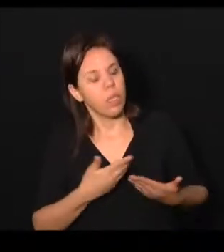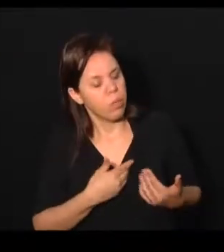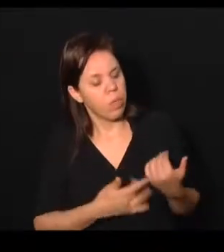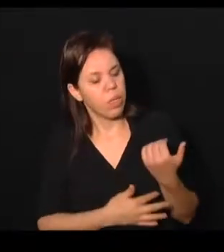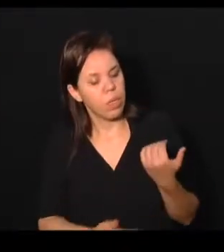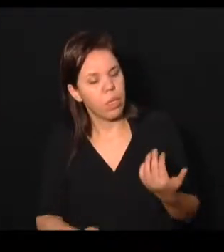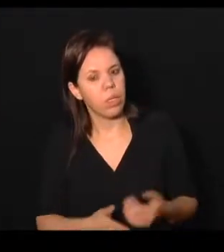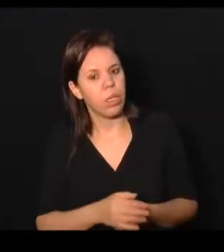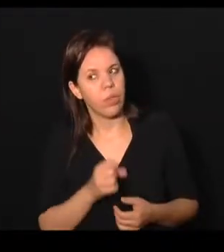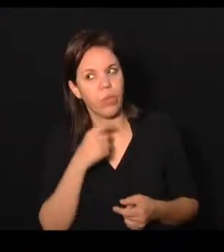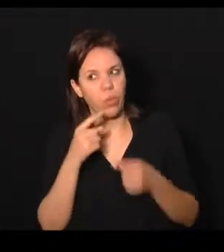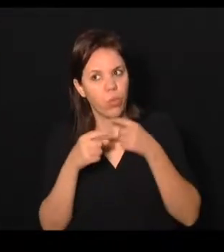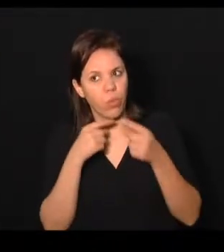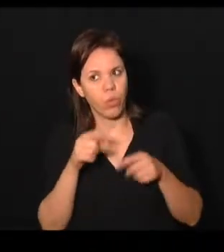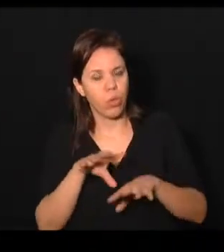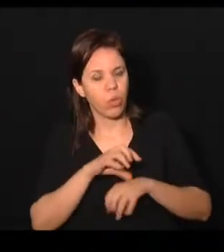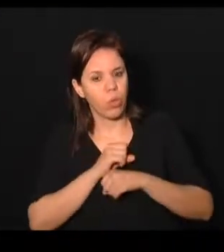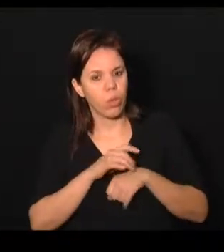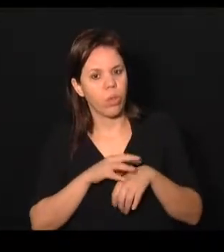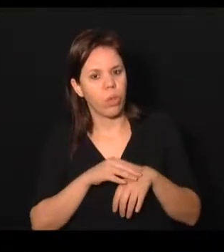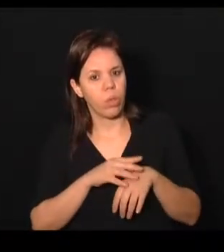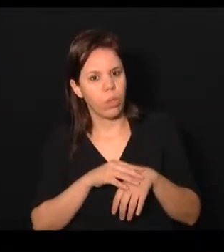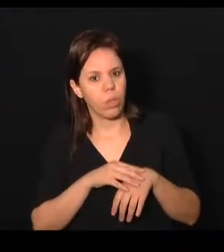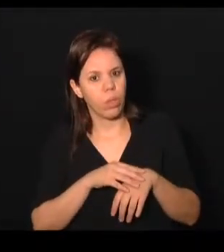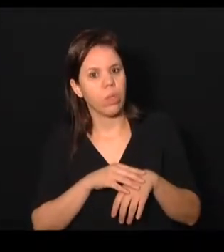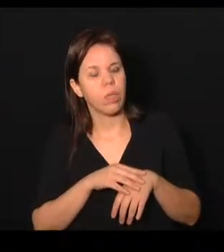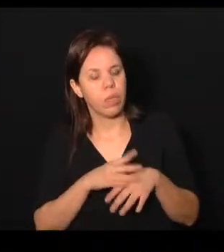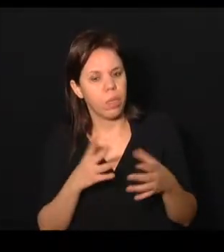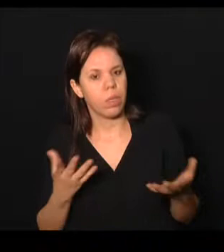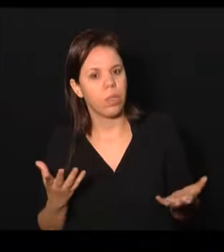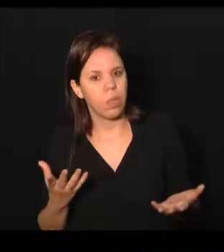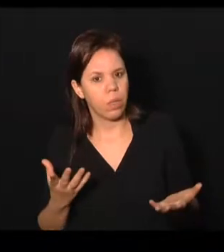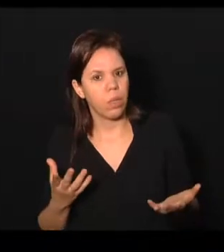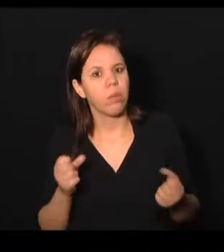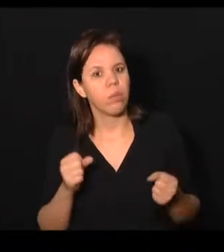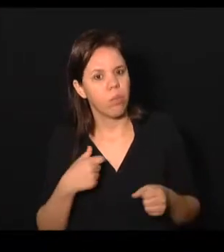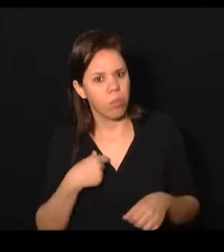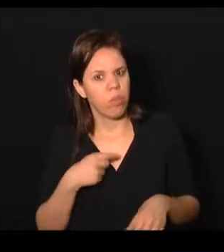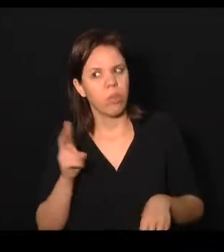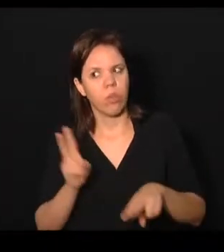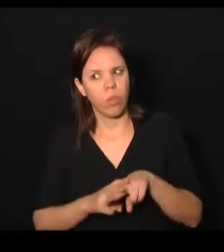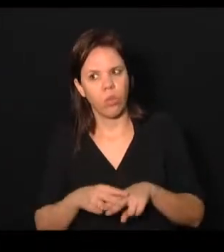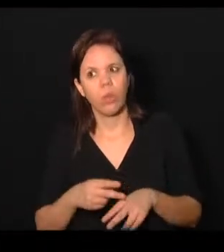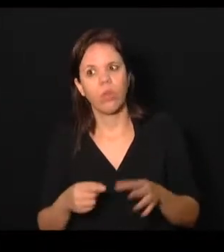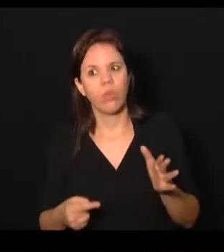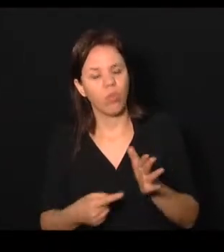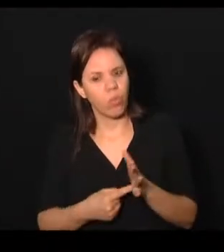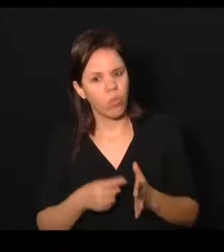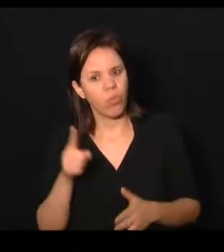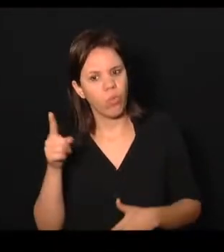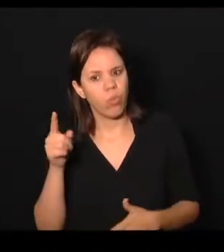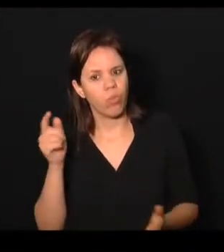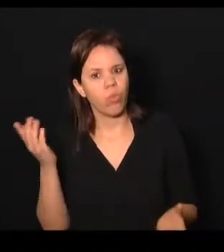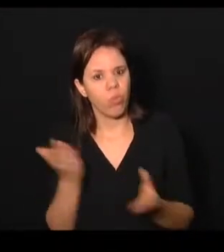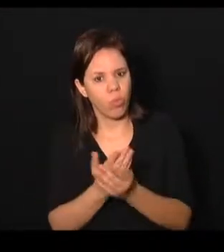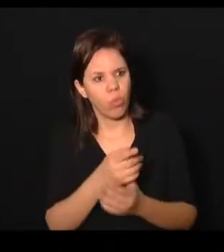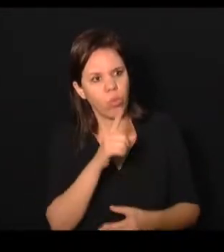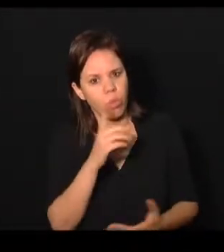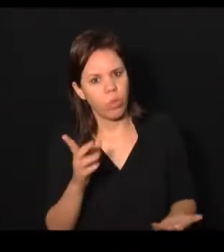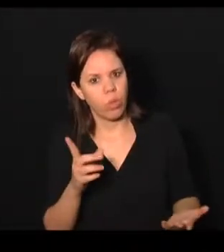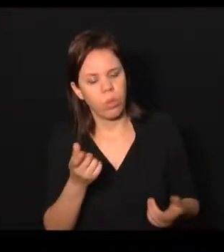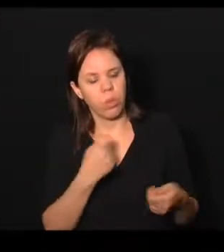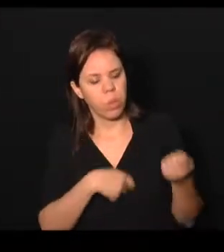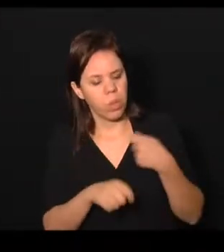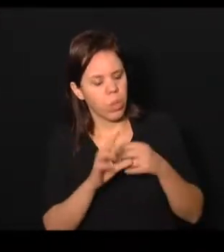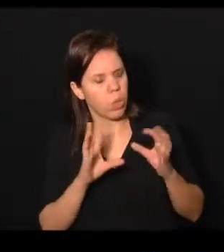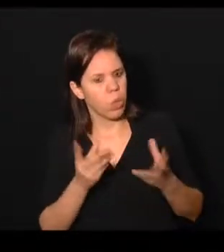se ele contraiu alguma doença, por exemplo, nessa transfusão de sangue, ele pode me acionar administrativamente, primeiro me pedindo todos os